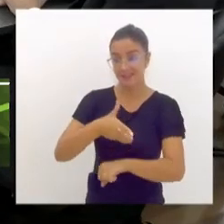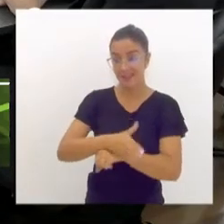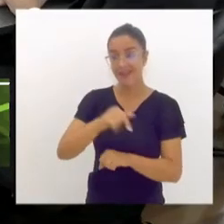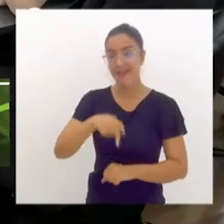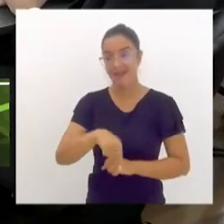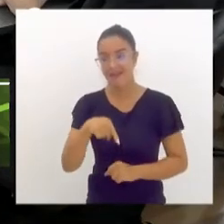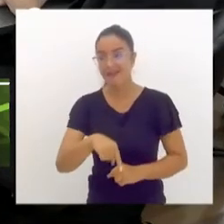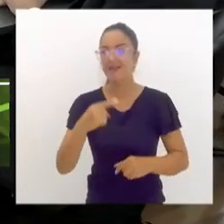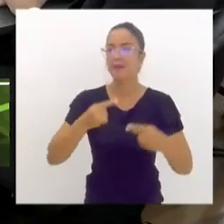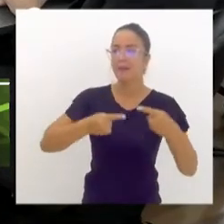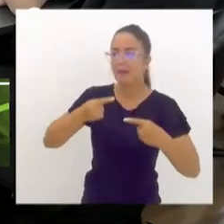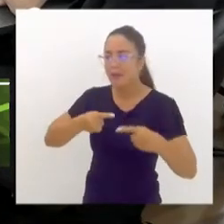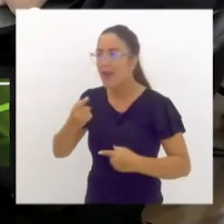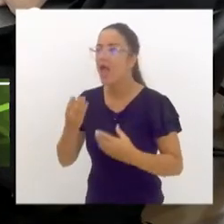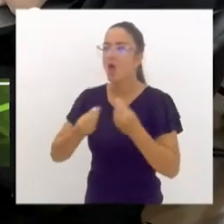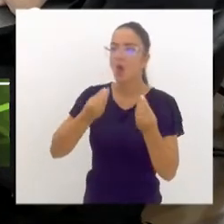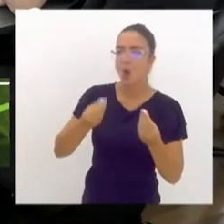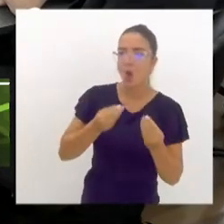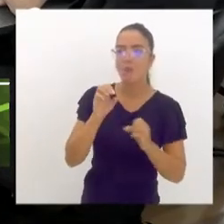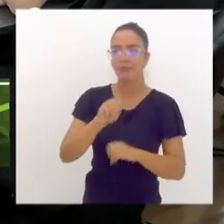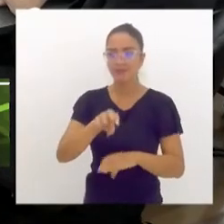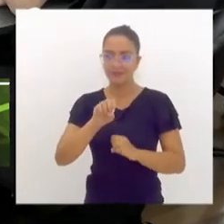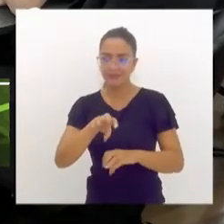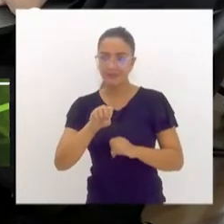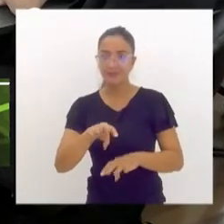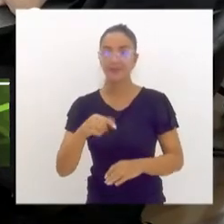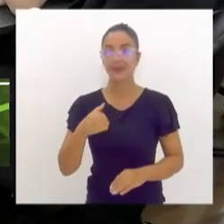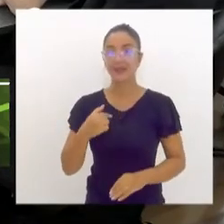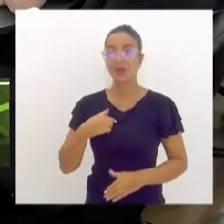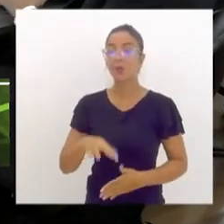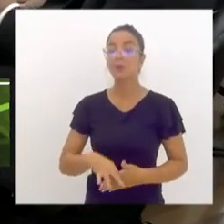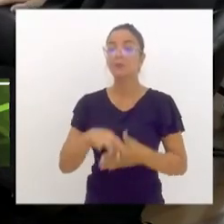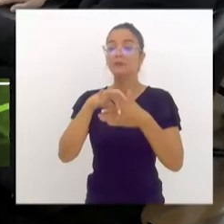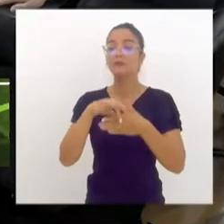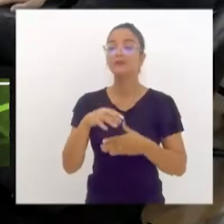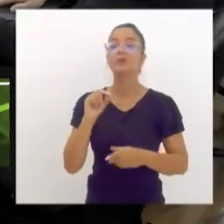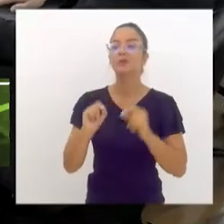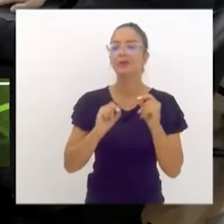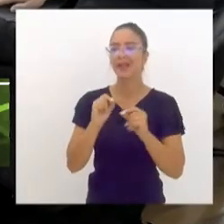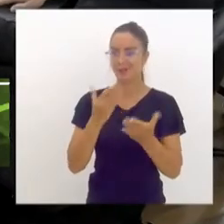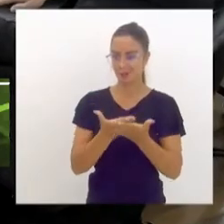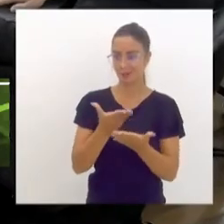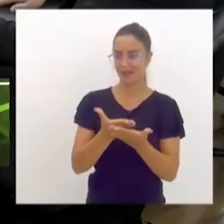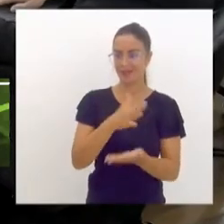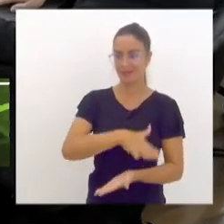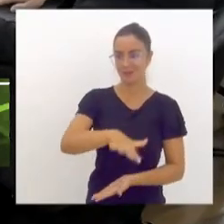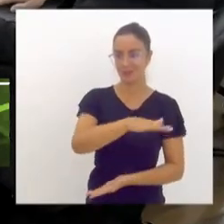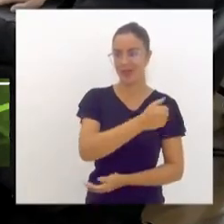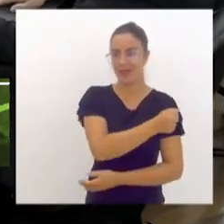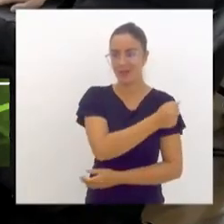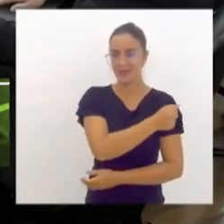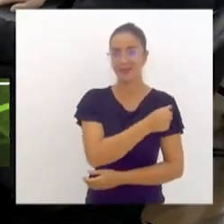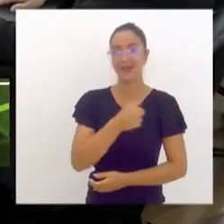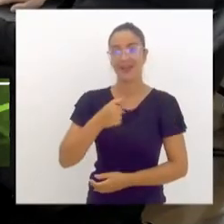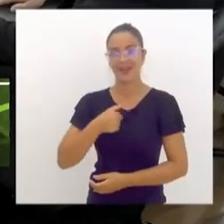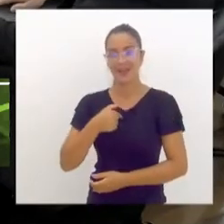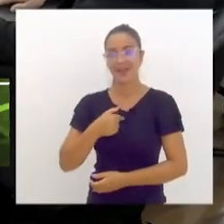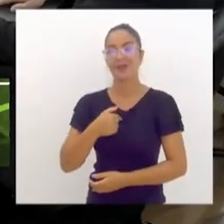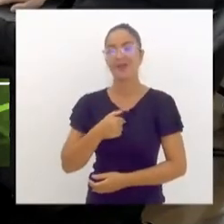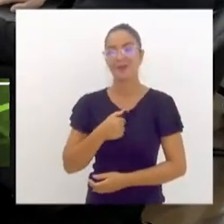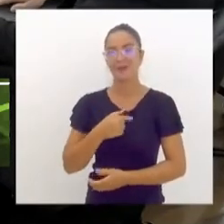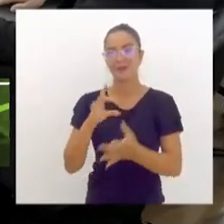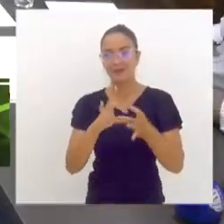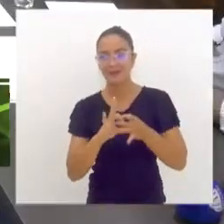educação. Como eu estou aqui representando os estudantes, primeiro fazer uma correção. Eu sou da União Estadual dos Estudantes do